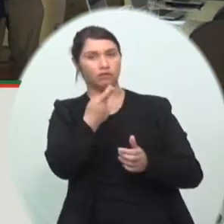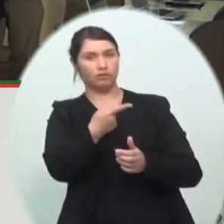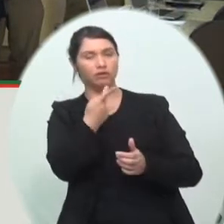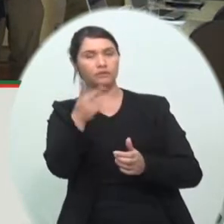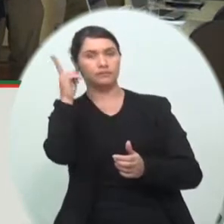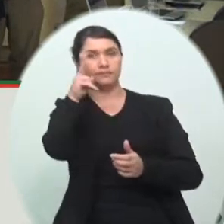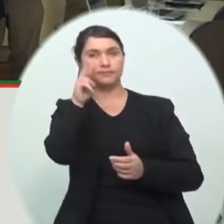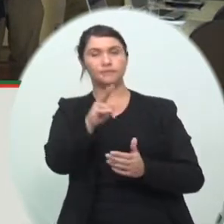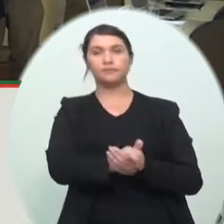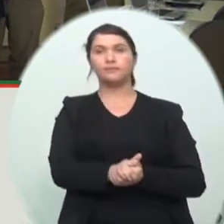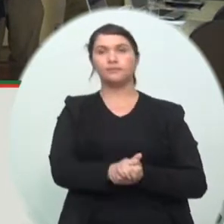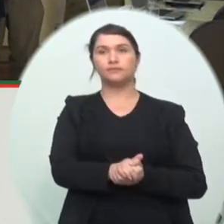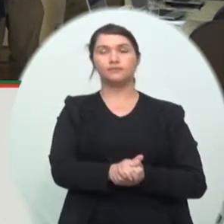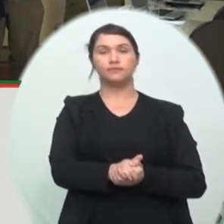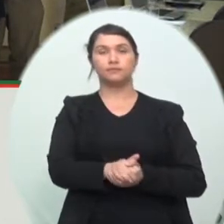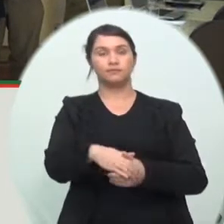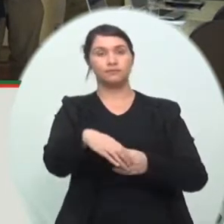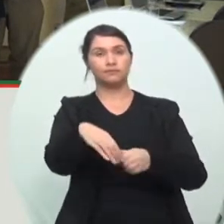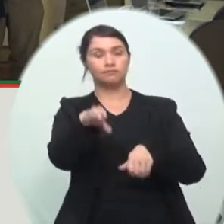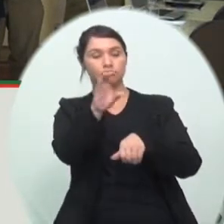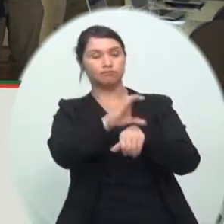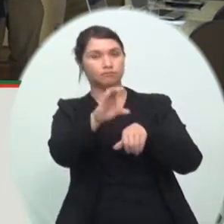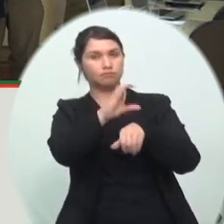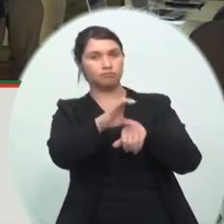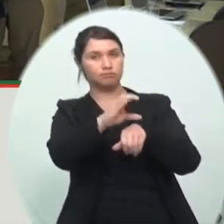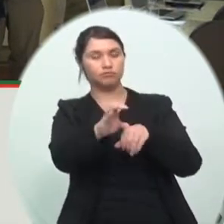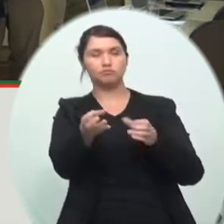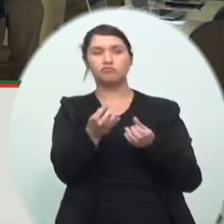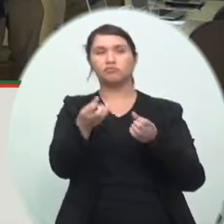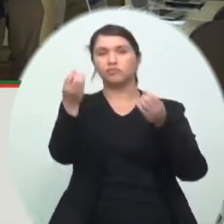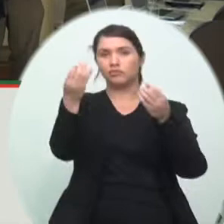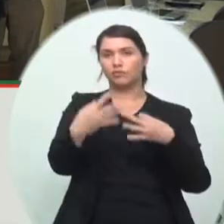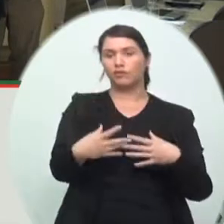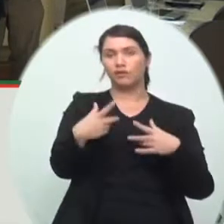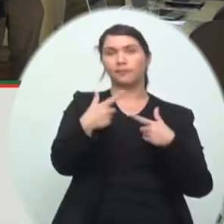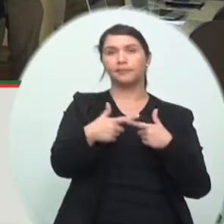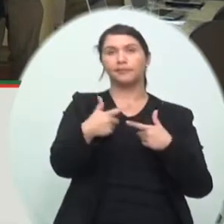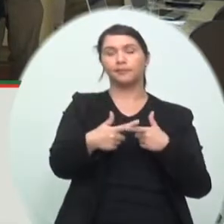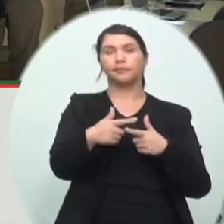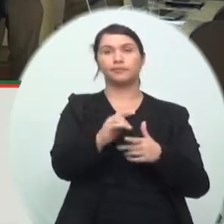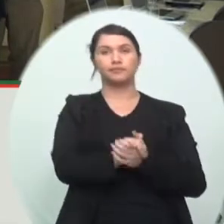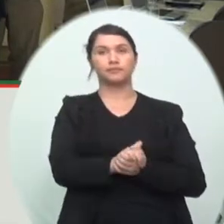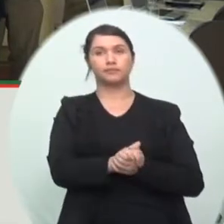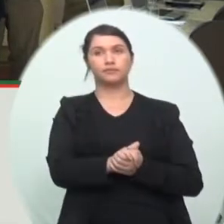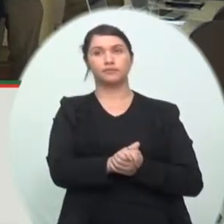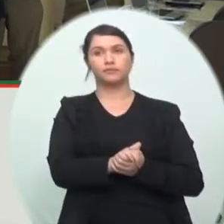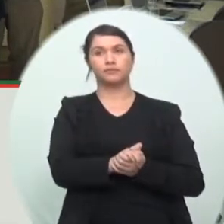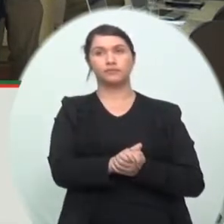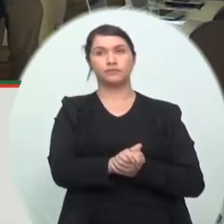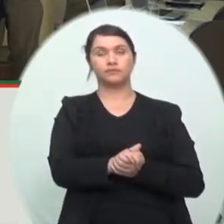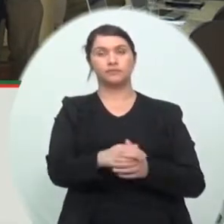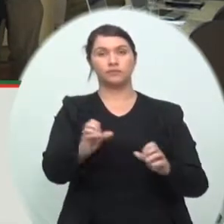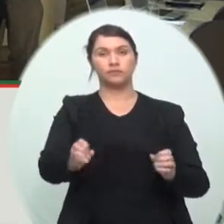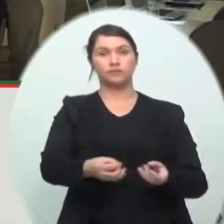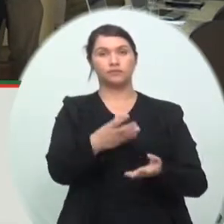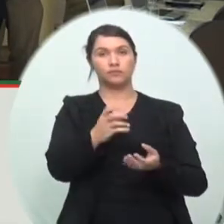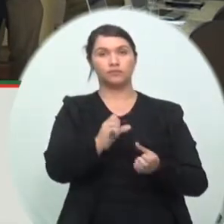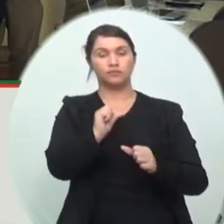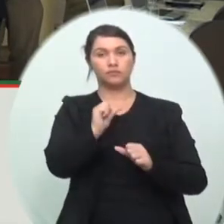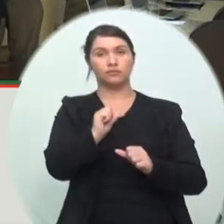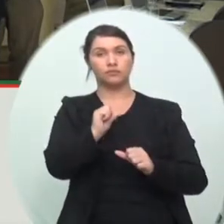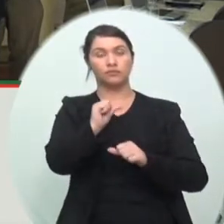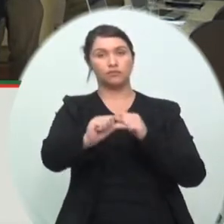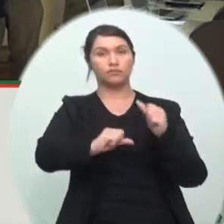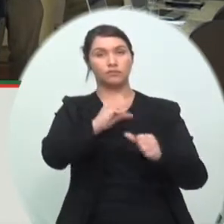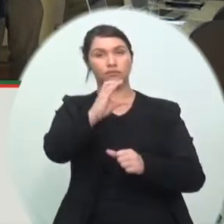os cursos? Quando nós tiramos a nossa rocanda, então terceira do quinto, e passamos para a CPT, eu vi